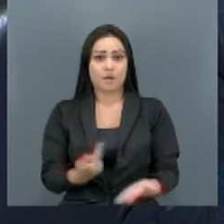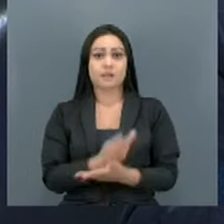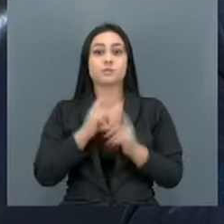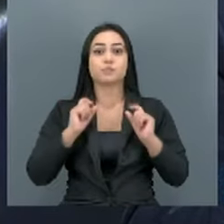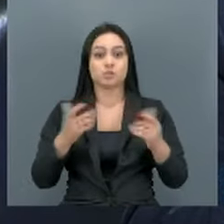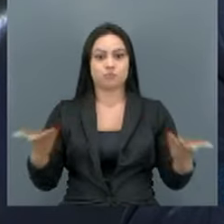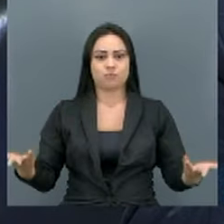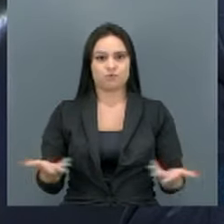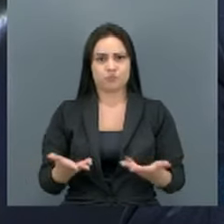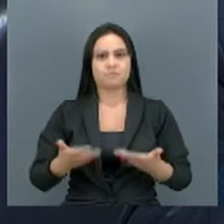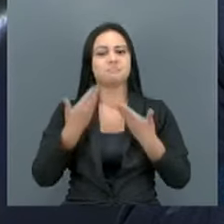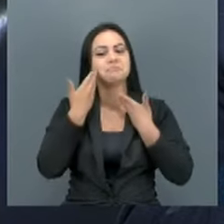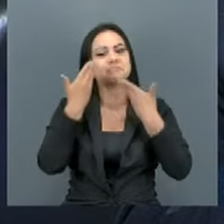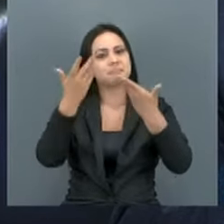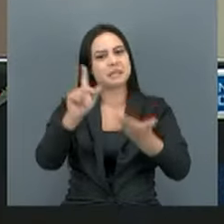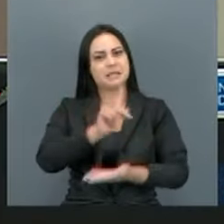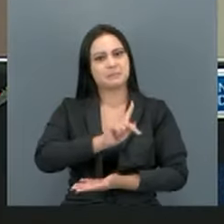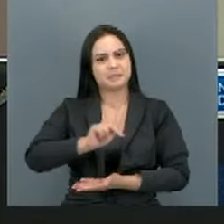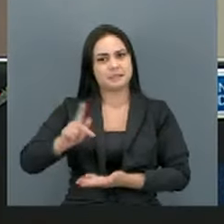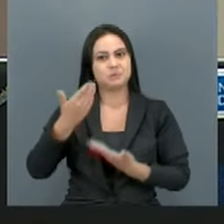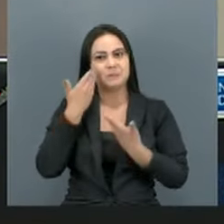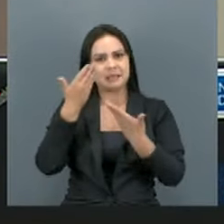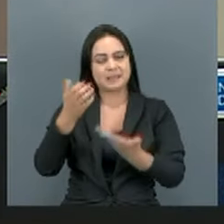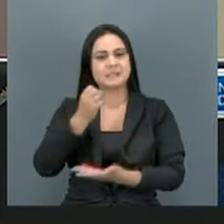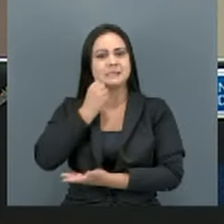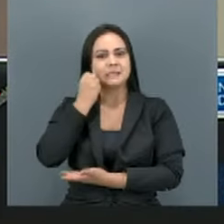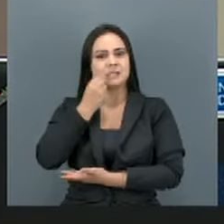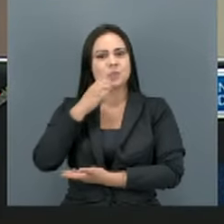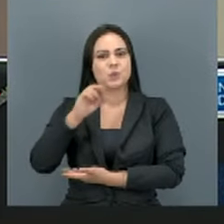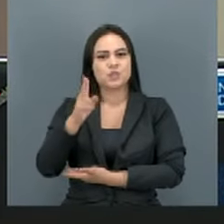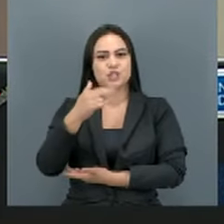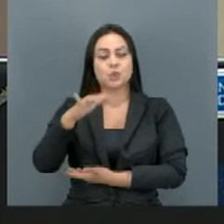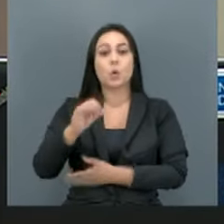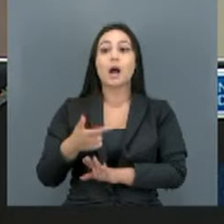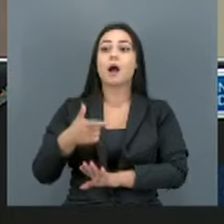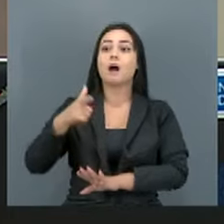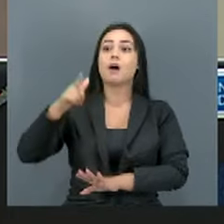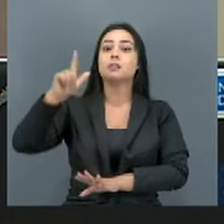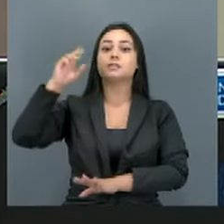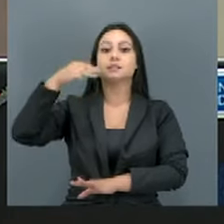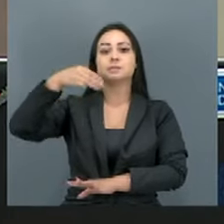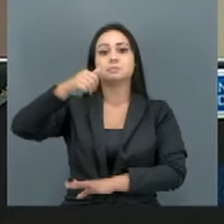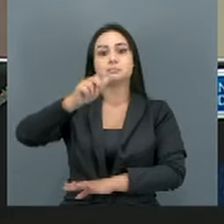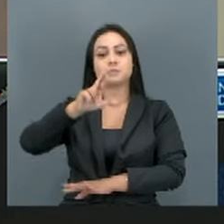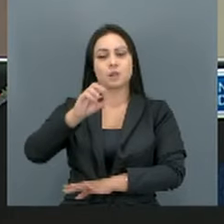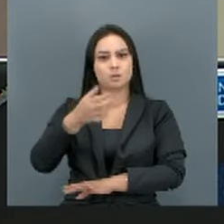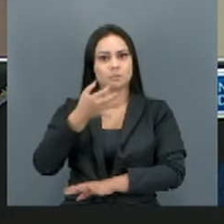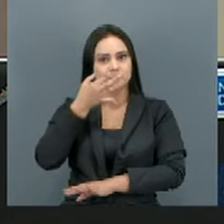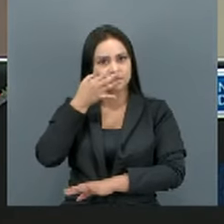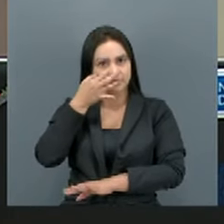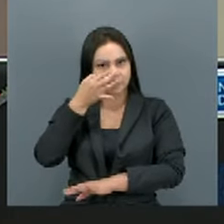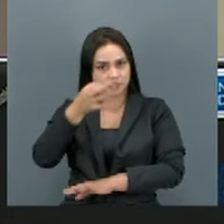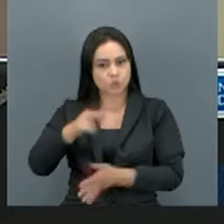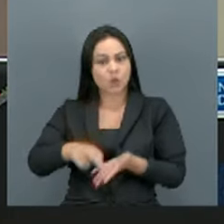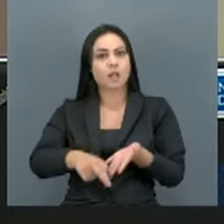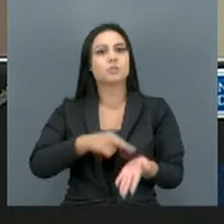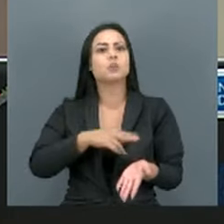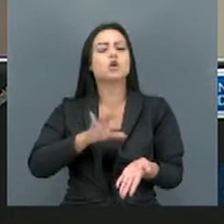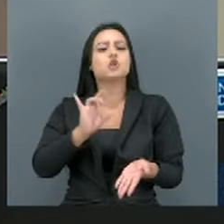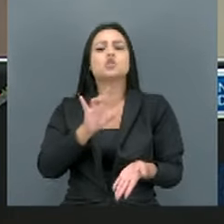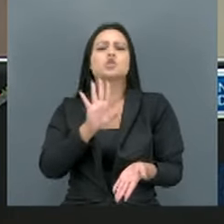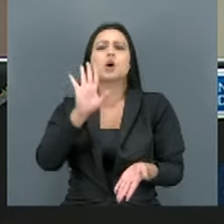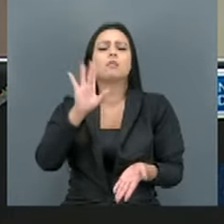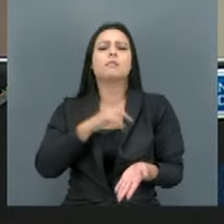de hoje. Obrigado, presidente. Obrigado, senador Chico Rodrigues. Antes de passar para o senador Mauro, uma observação do nosso relator, senador Márcio. Senador, só uma